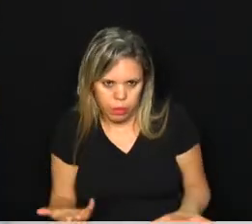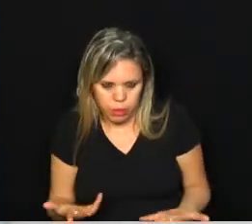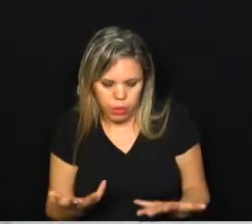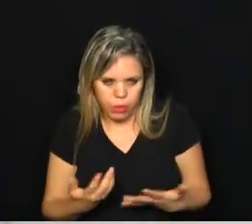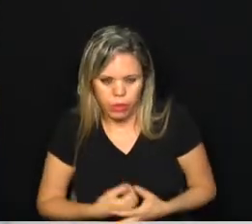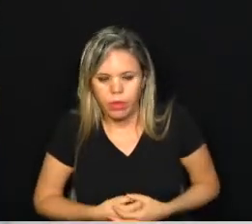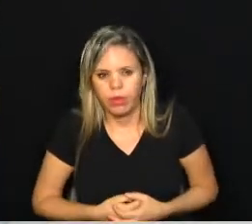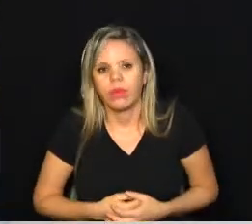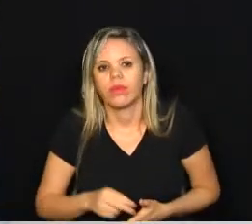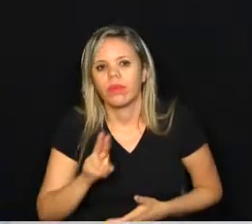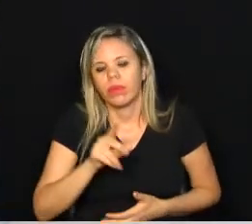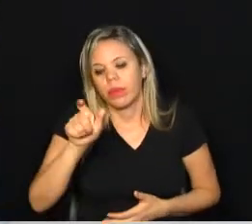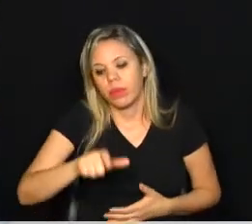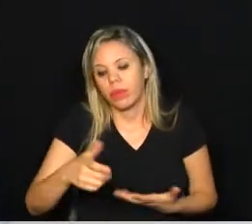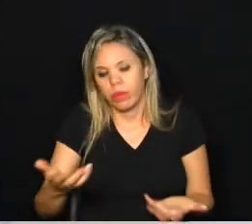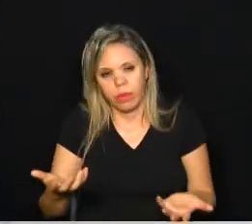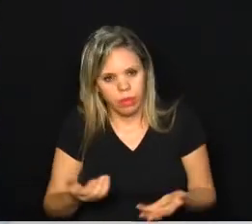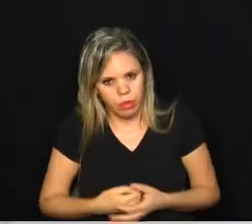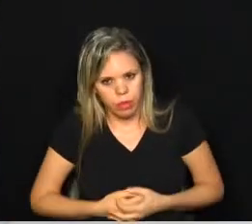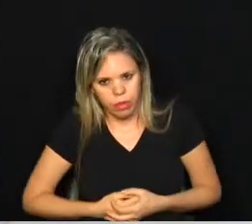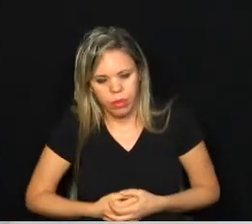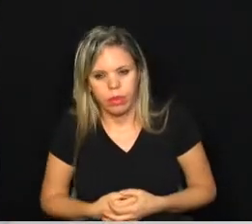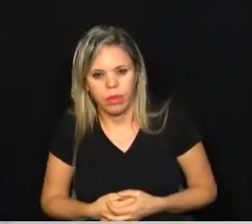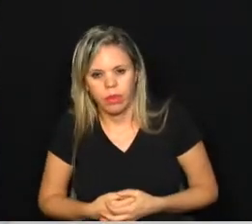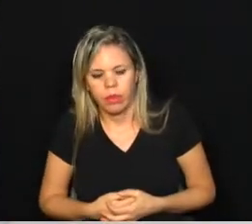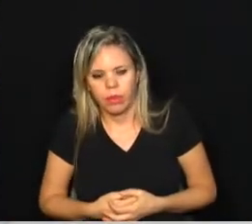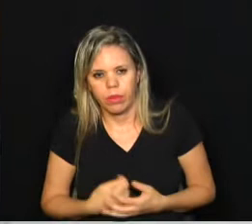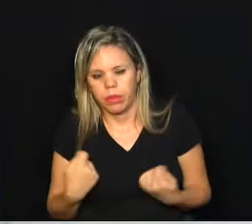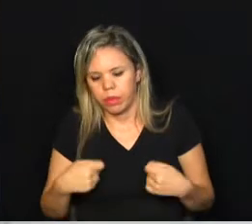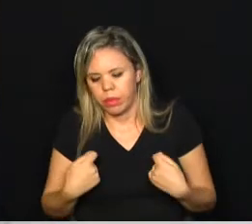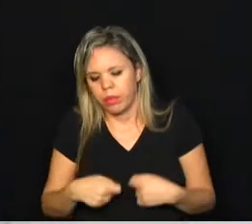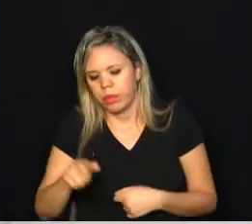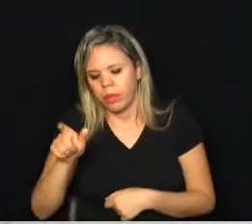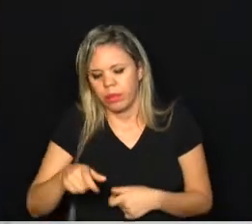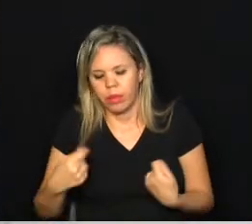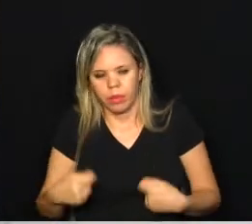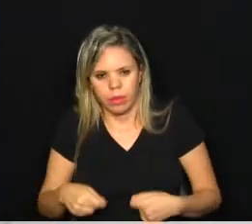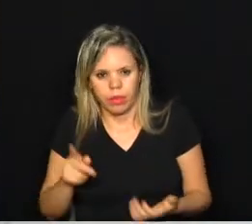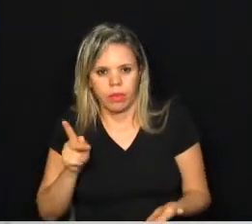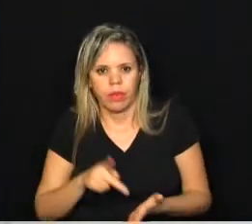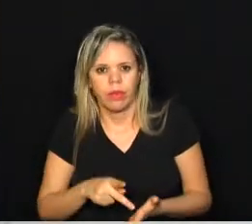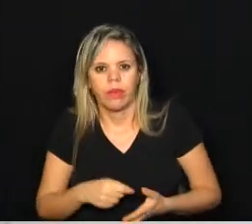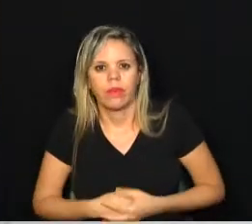o usuário quer, né? O que é que o usuário precisa verdadeiramente.